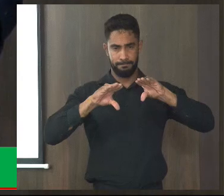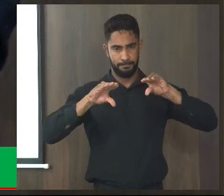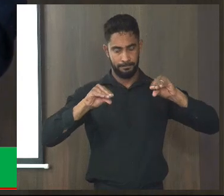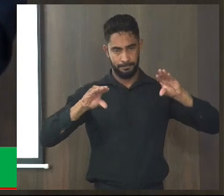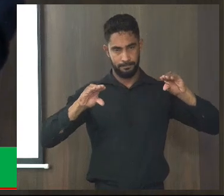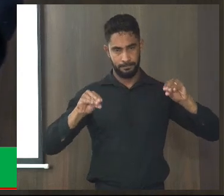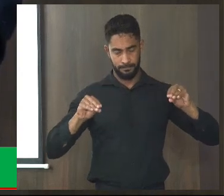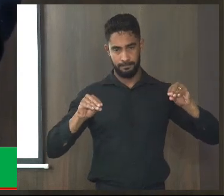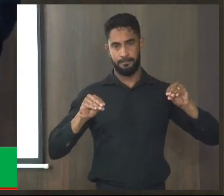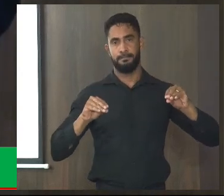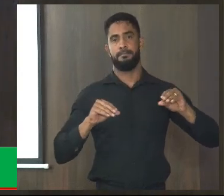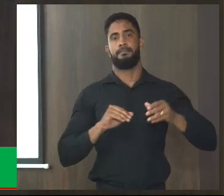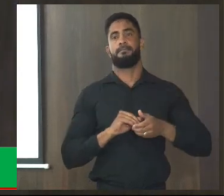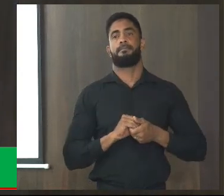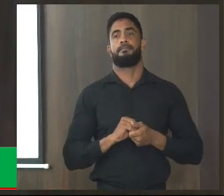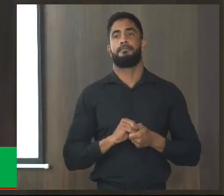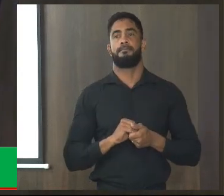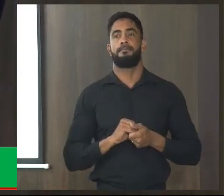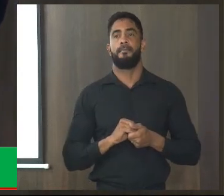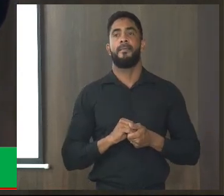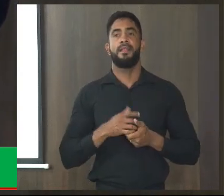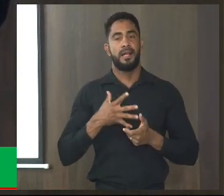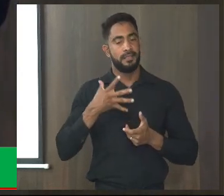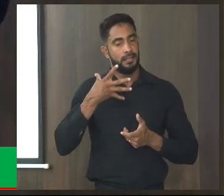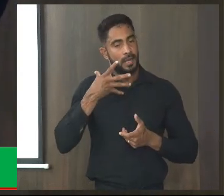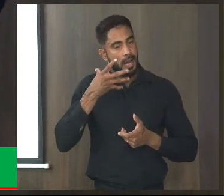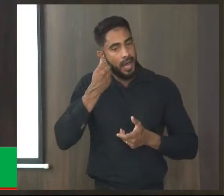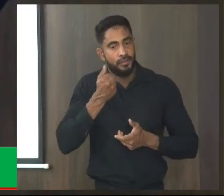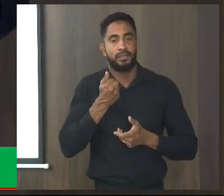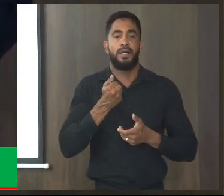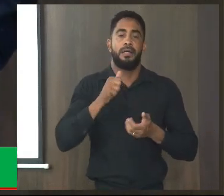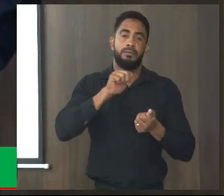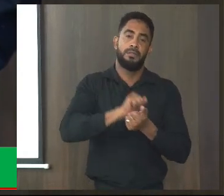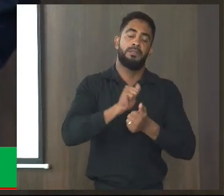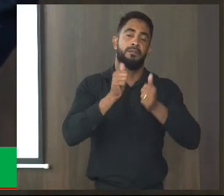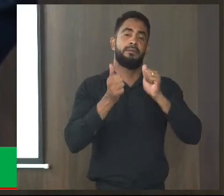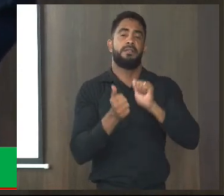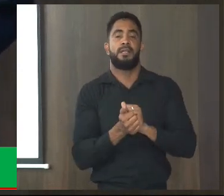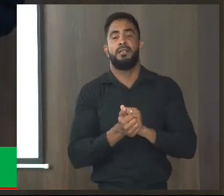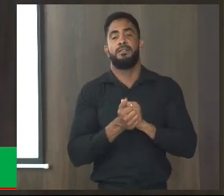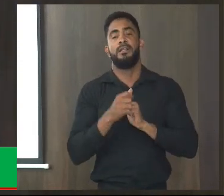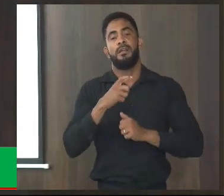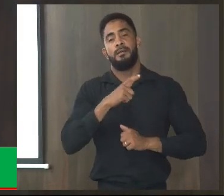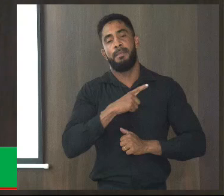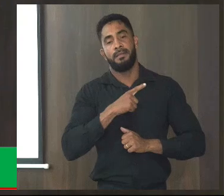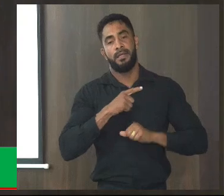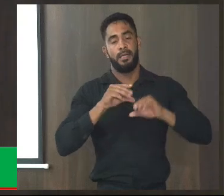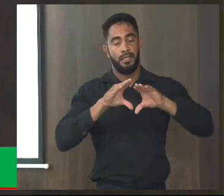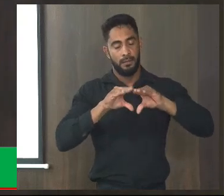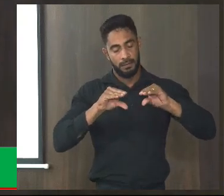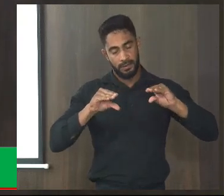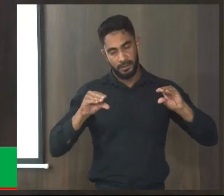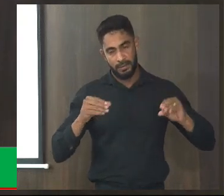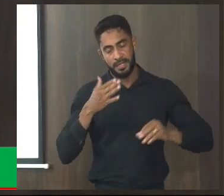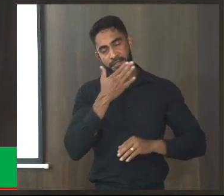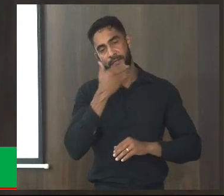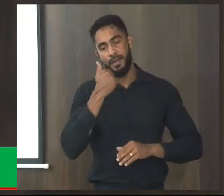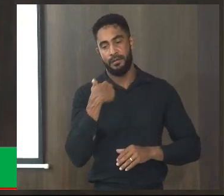está sendo adotado esse novo método que aí dá uma tranquilidade maior para a gente. Isso não